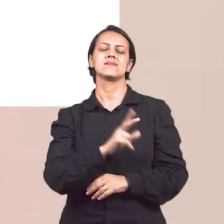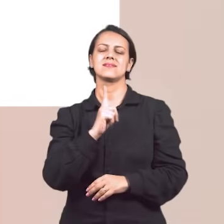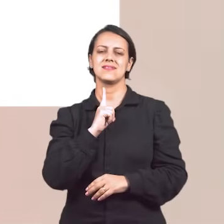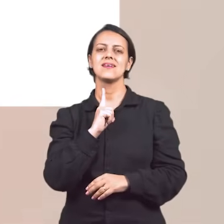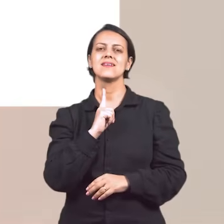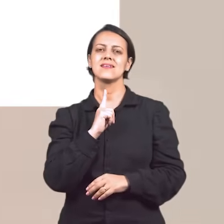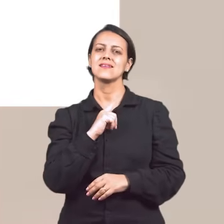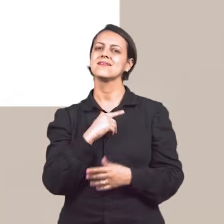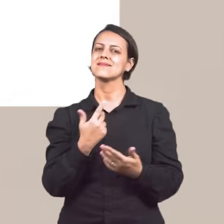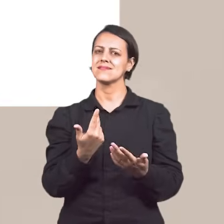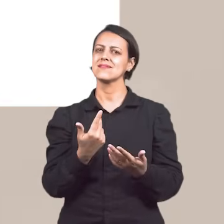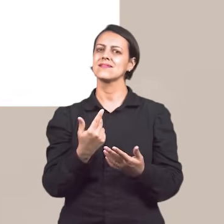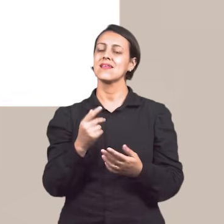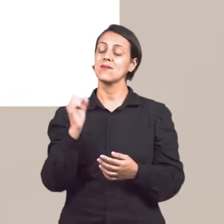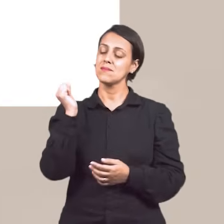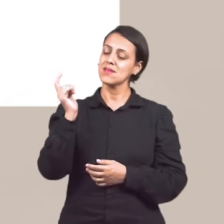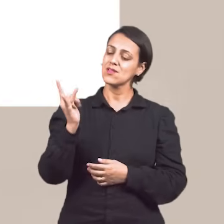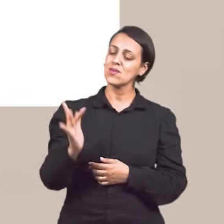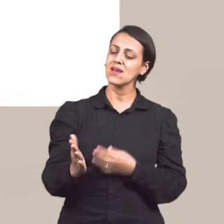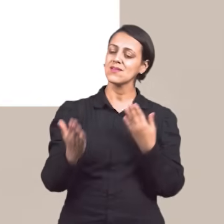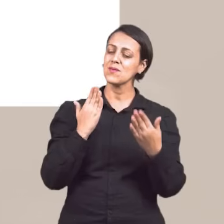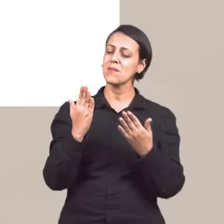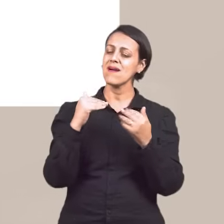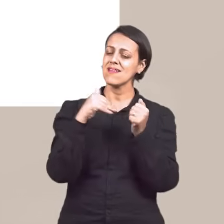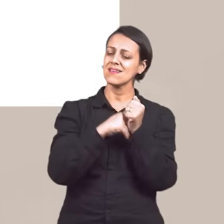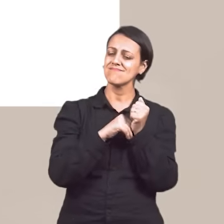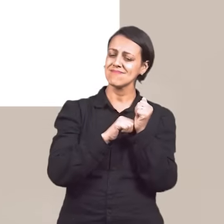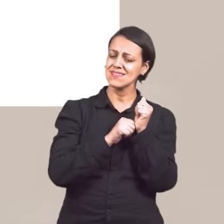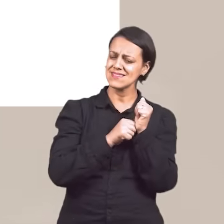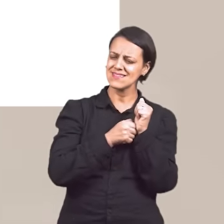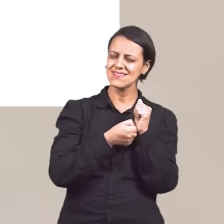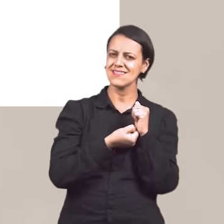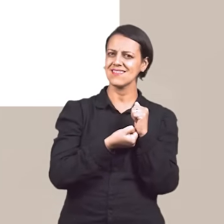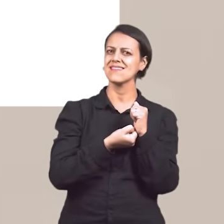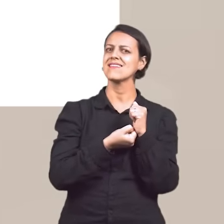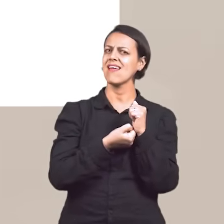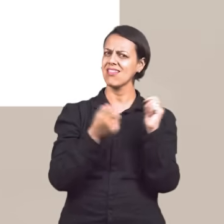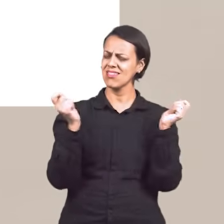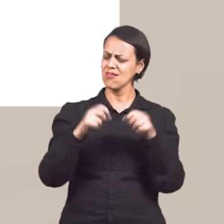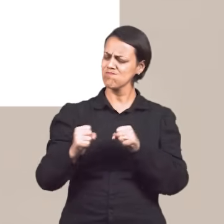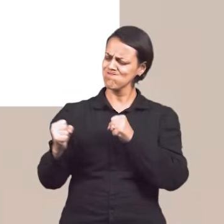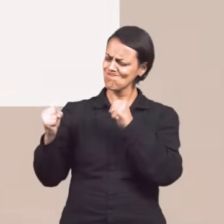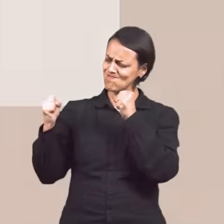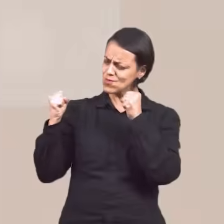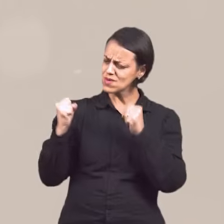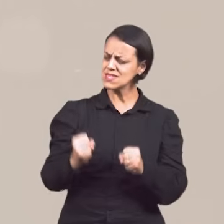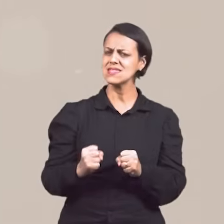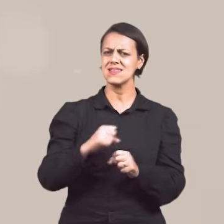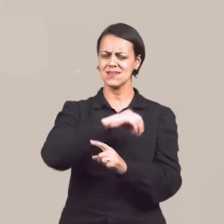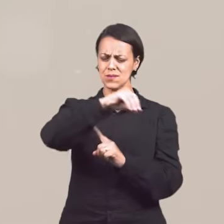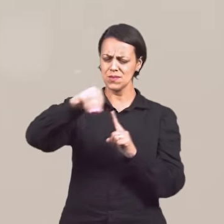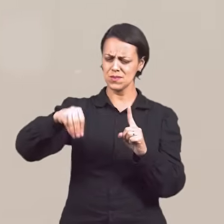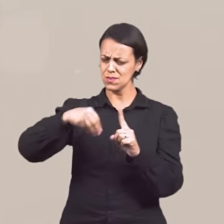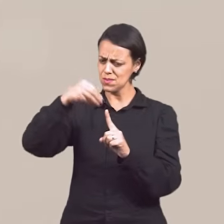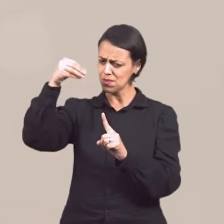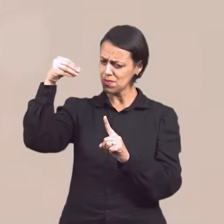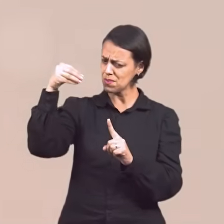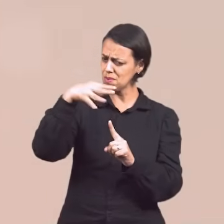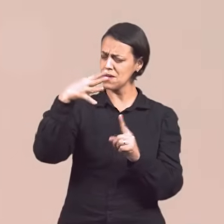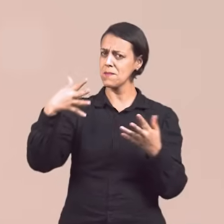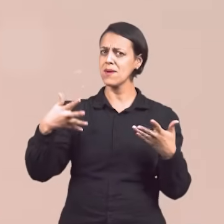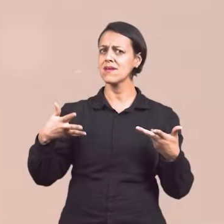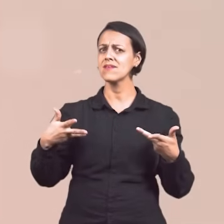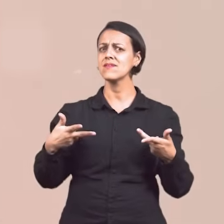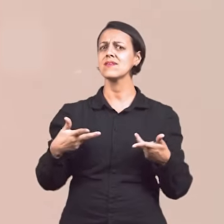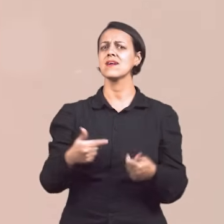cedo me buscam, cedo me encontrarão. Então a madrugada é um grande